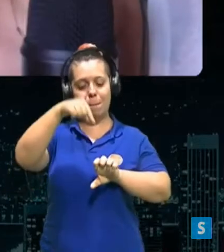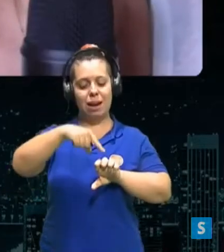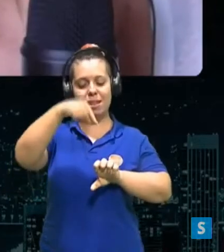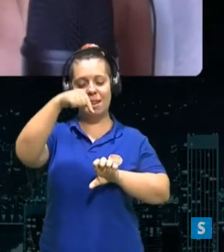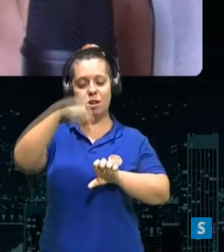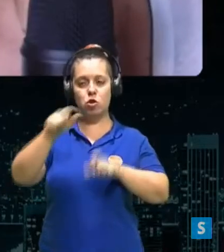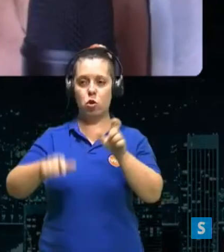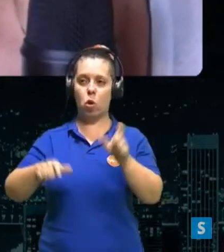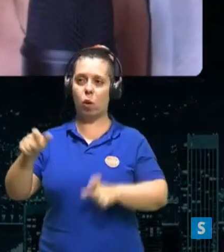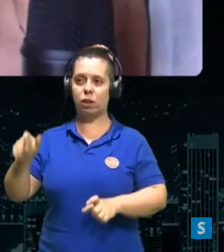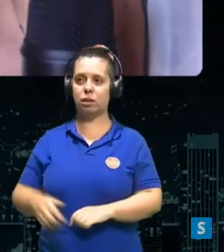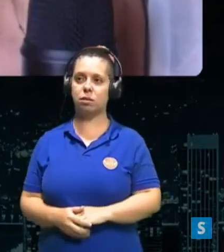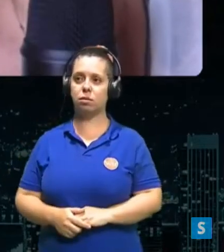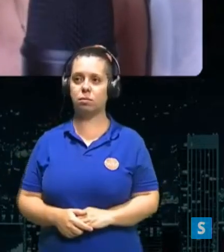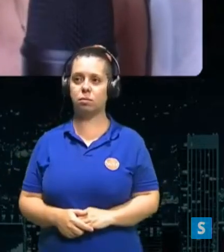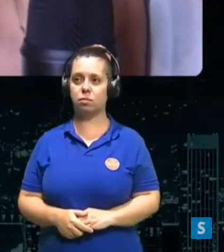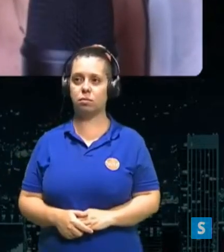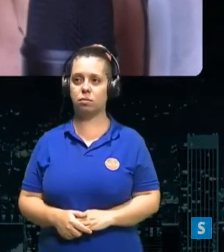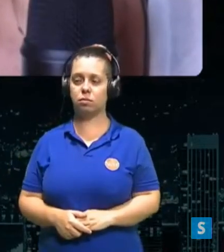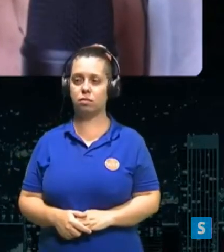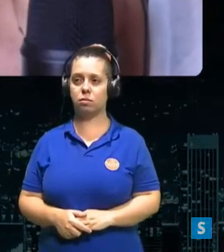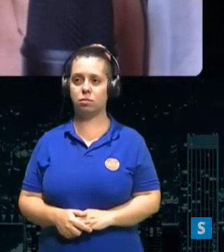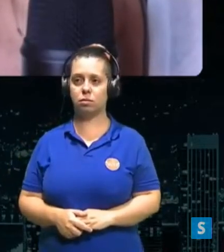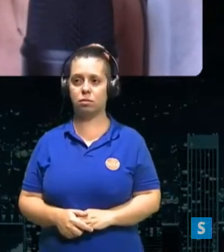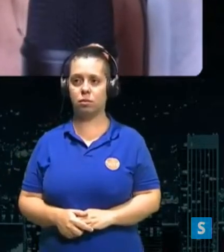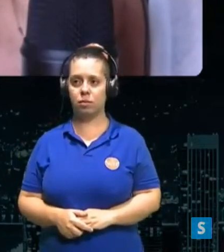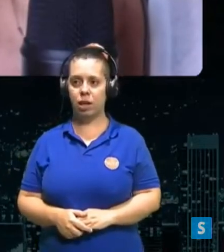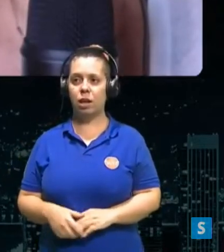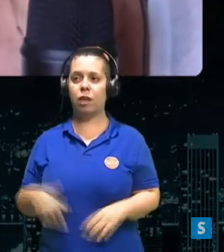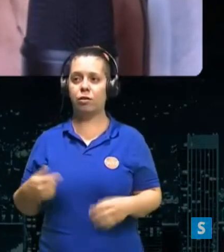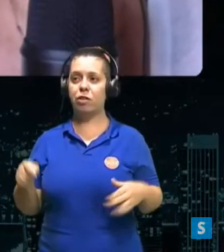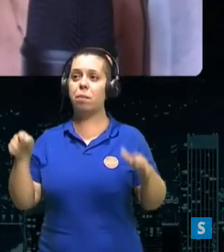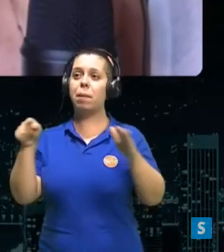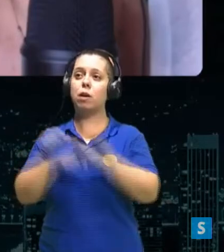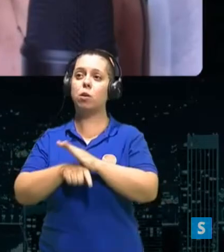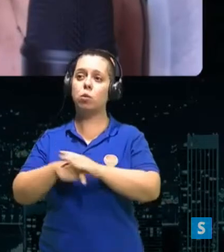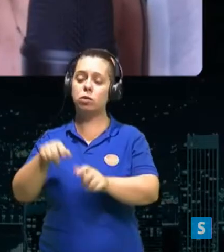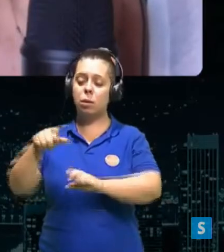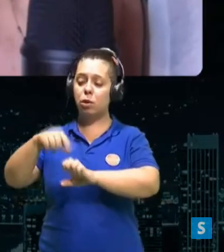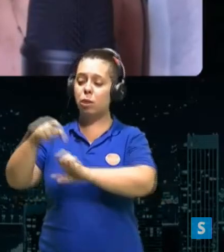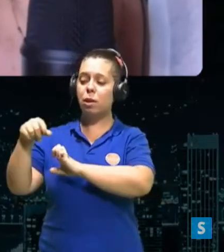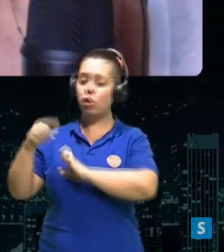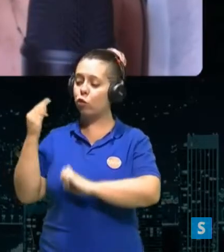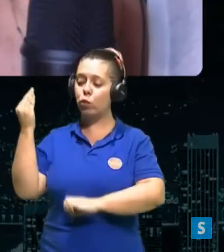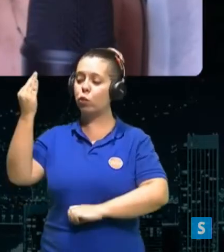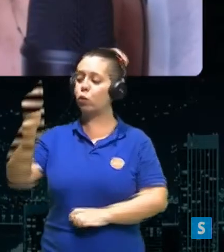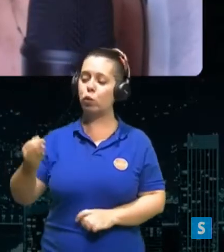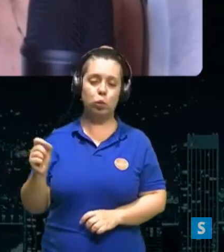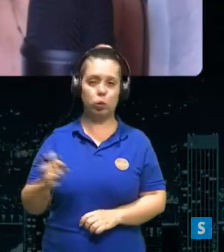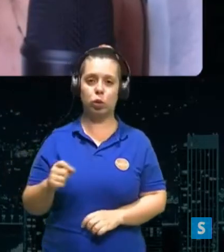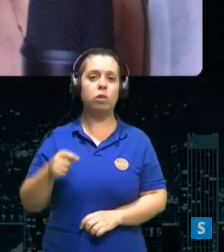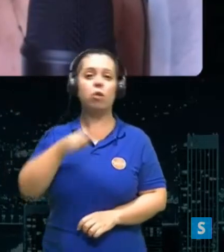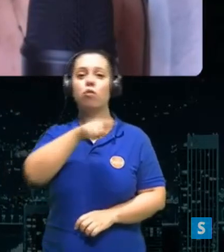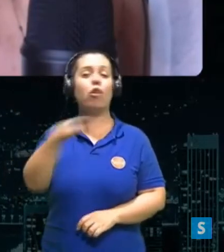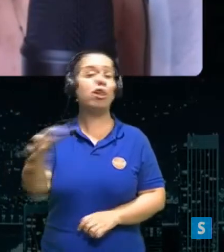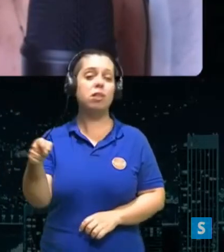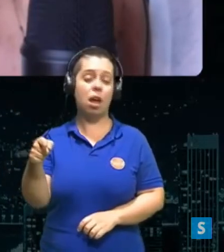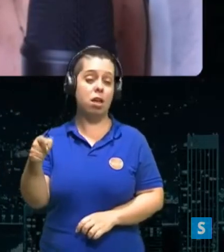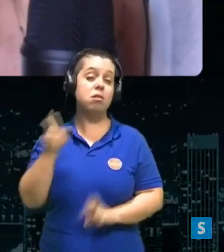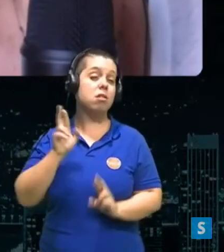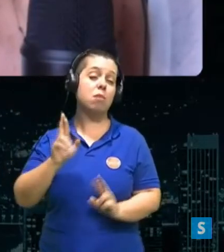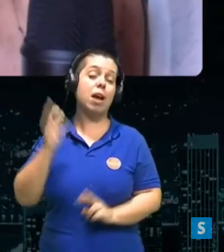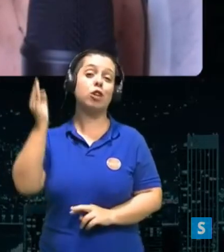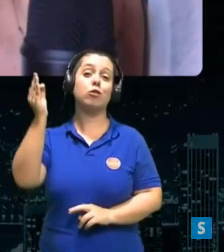pergunta ao empreendedor o que que deve ser o futuro Quais são as expectativas de vocês que que vocês peguem do Futuro olha